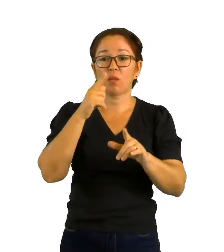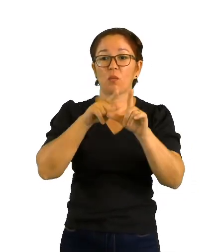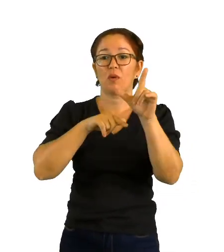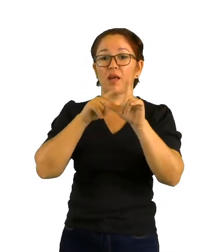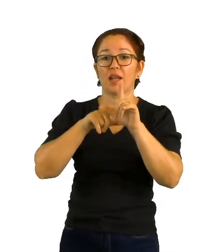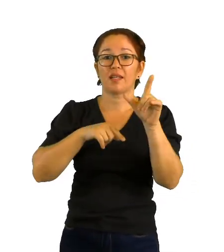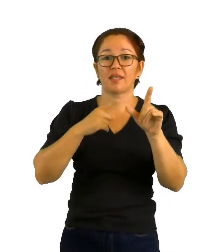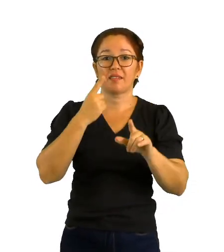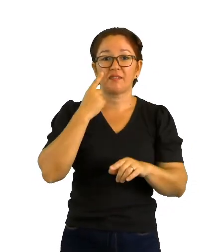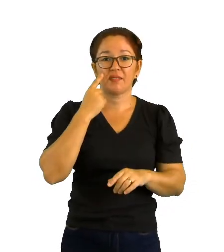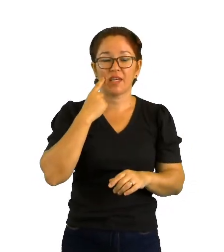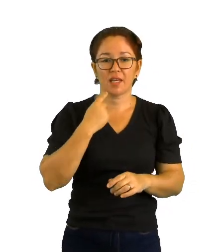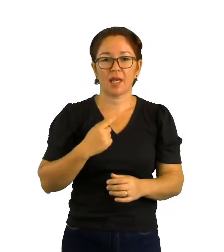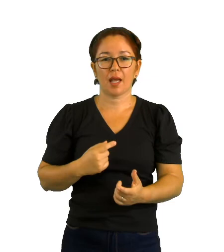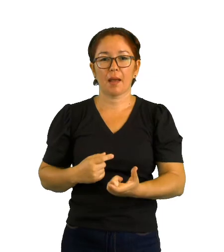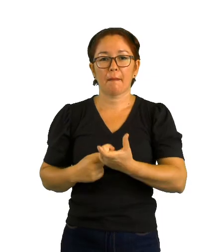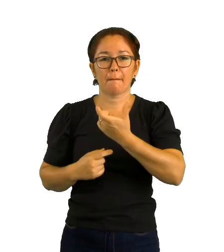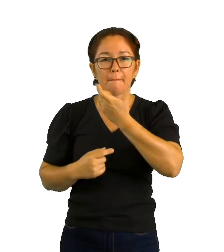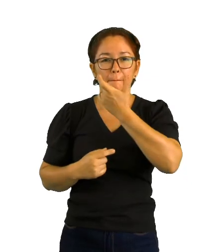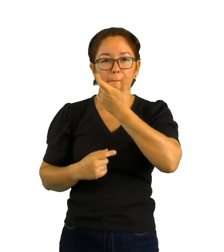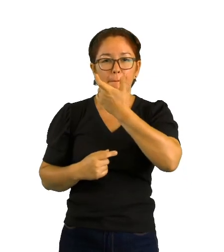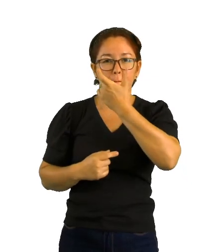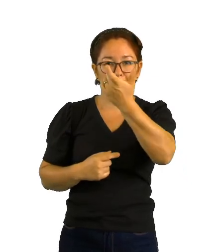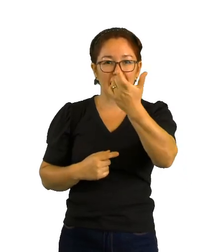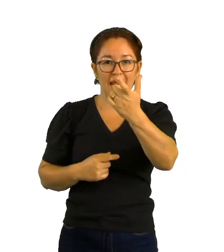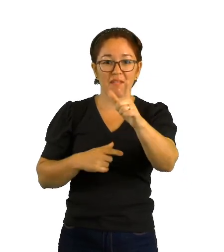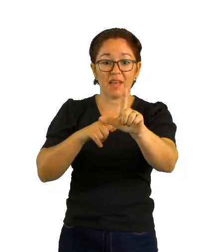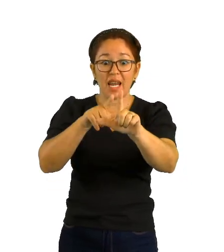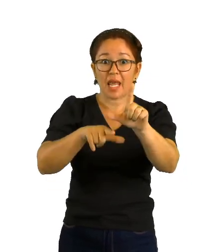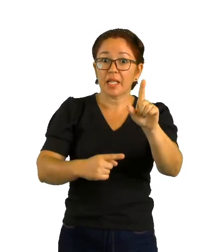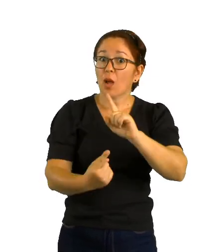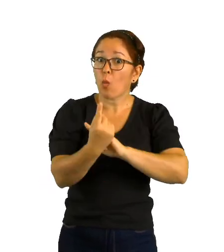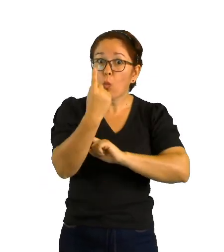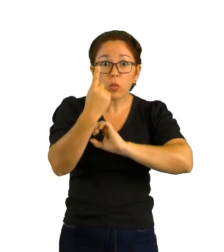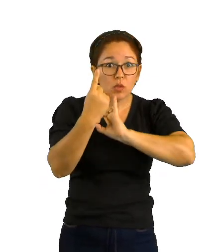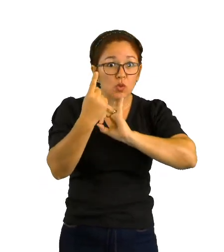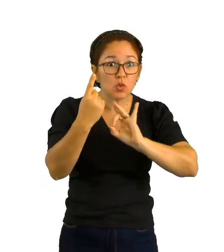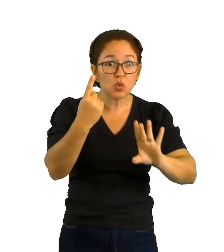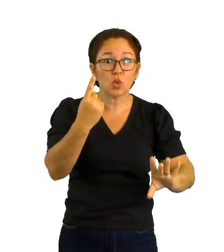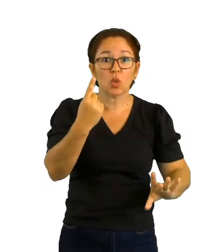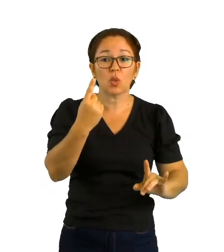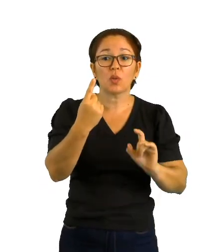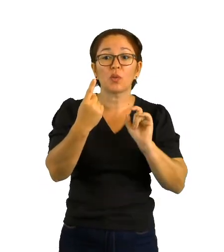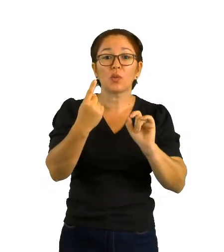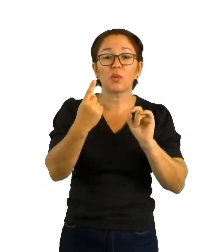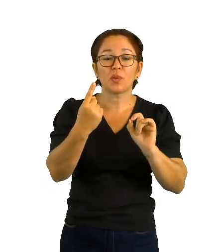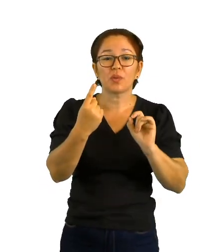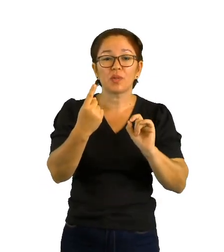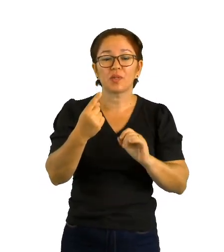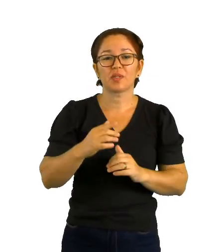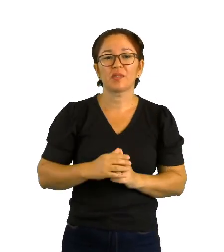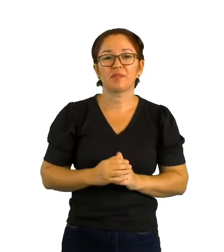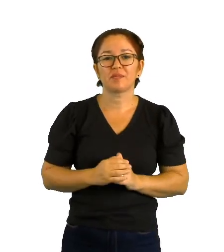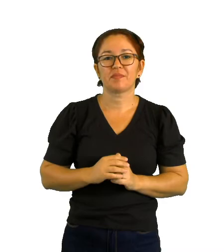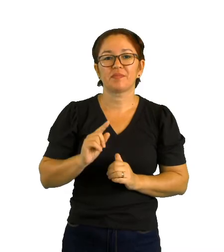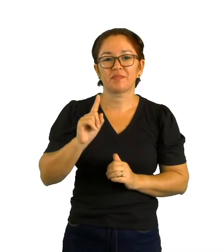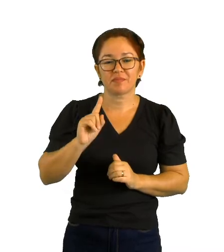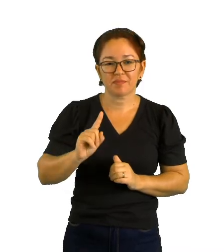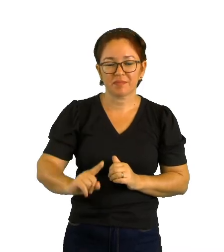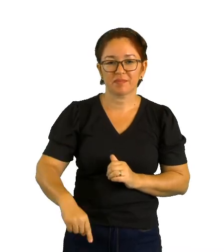com uma letra? Ah, muito bem. Então aqui eu tenho a